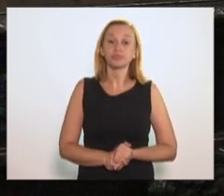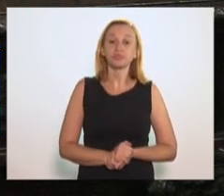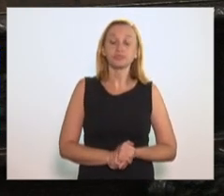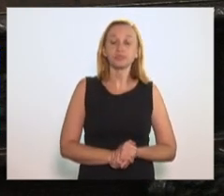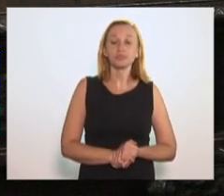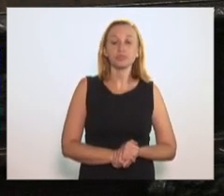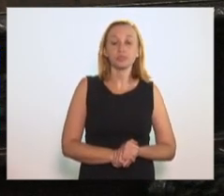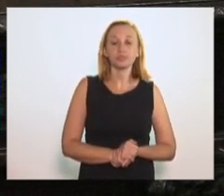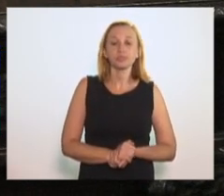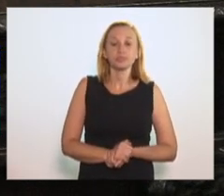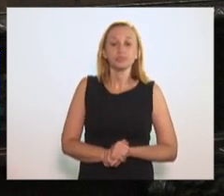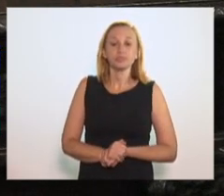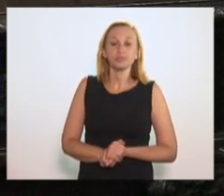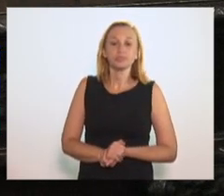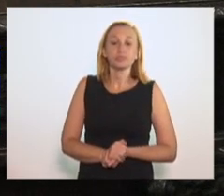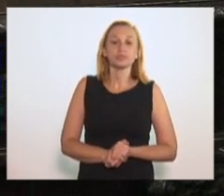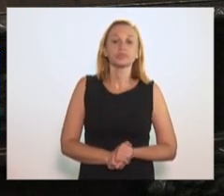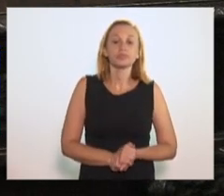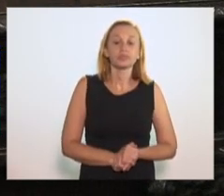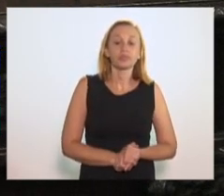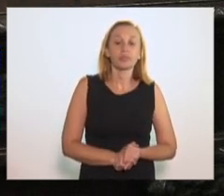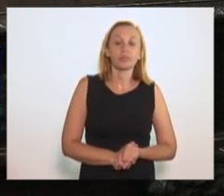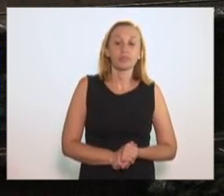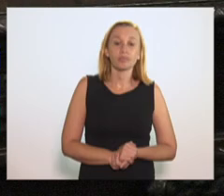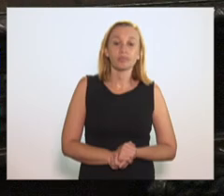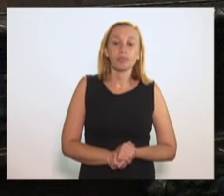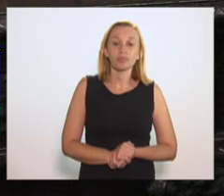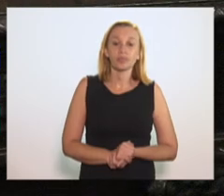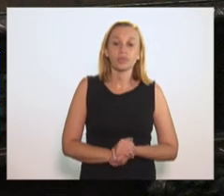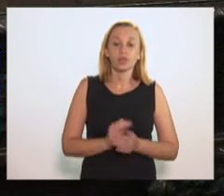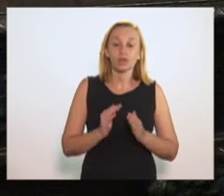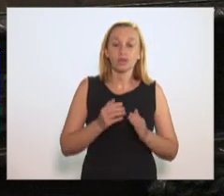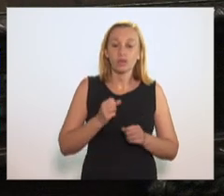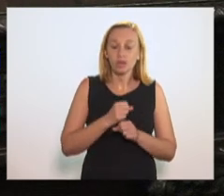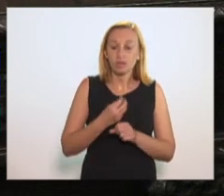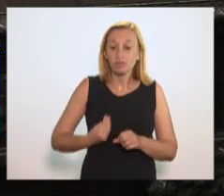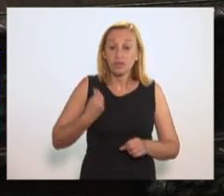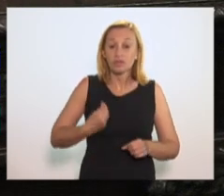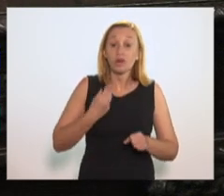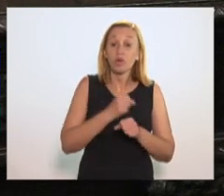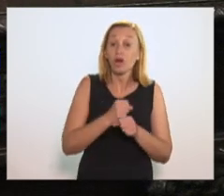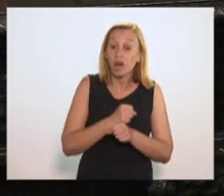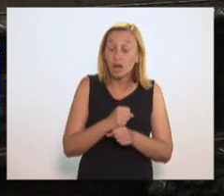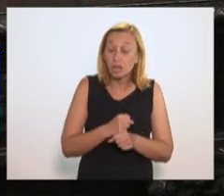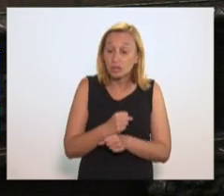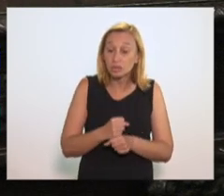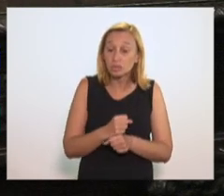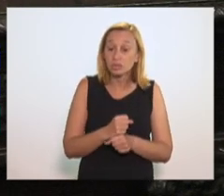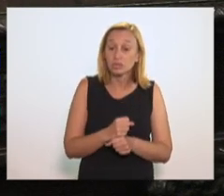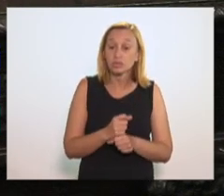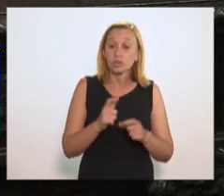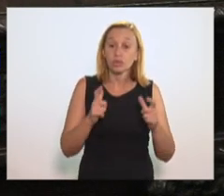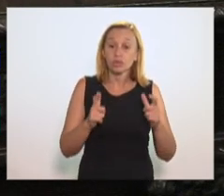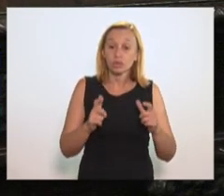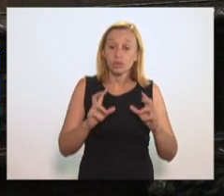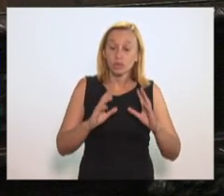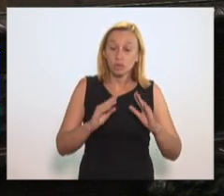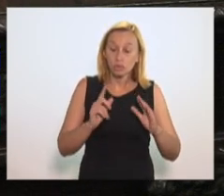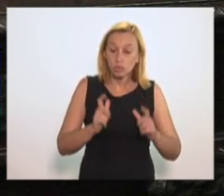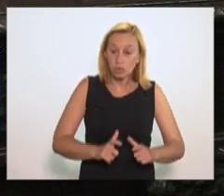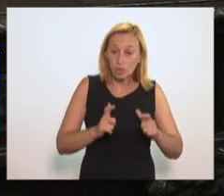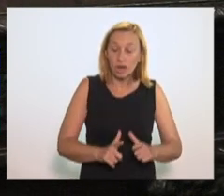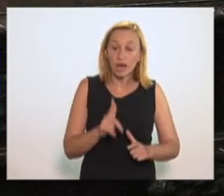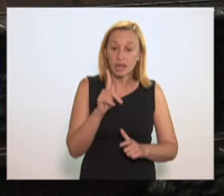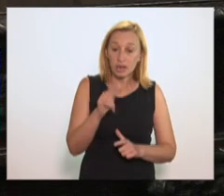brasileiro dona Esmélia Saad Silveira morou décadas seis ou sete décadas no mesmo endereço do bairro de São Francisco